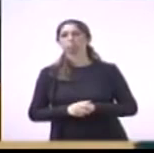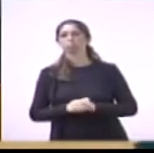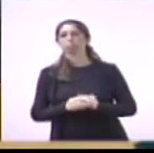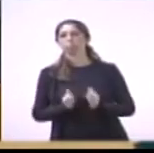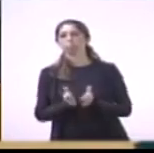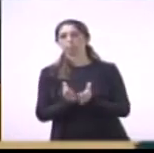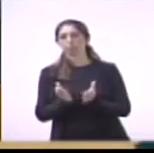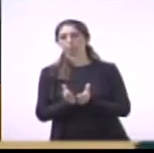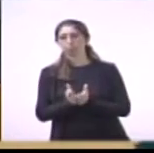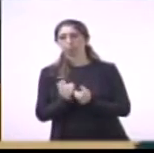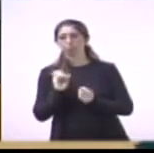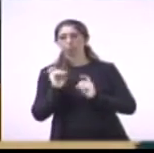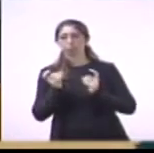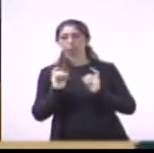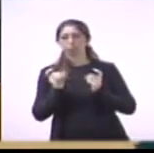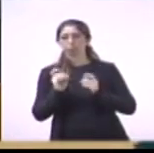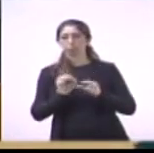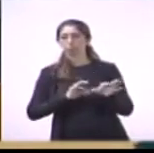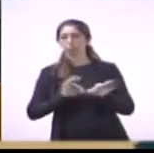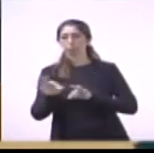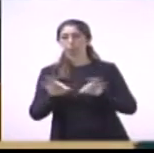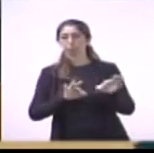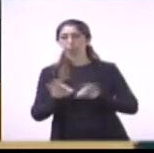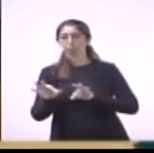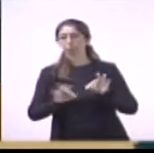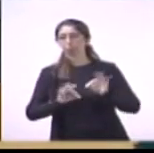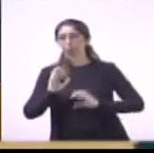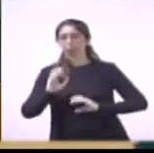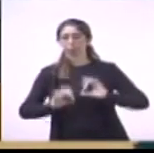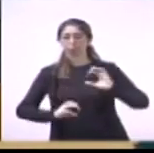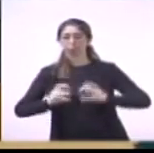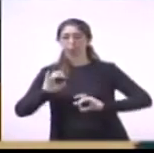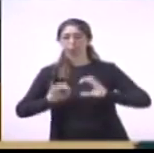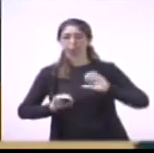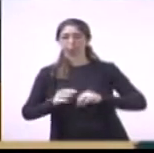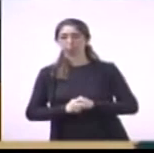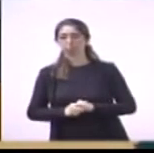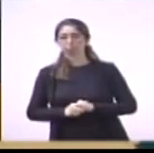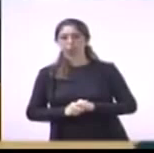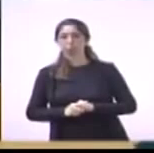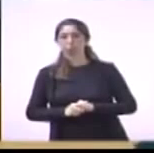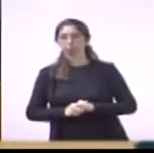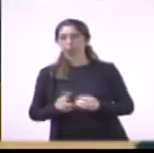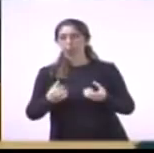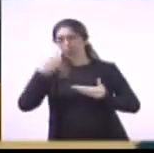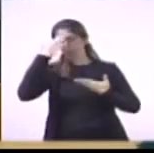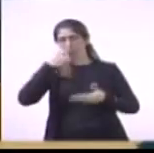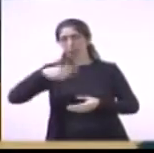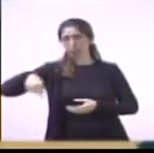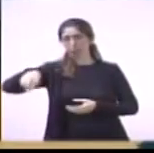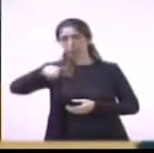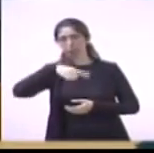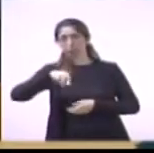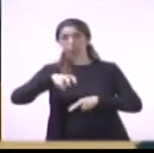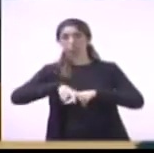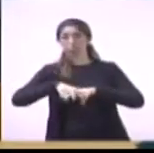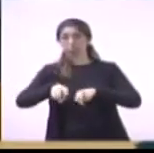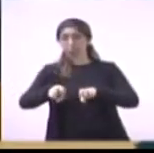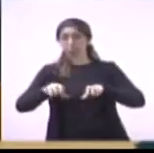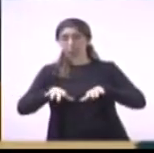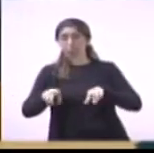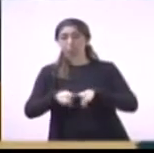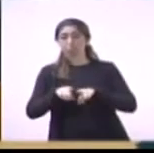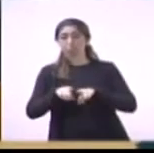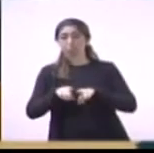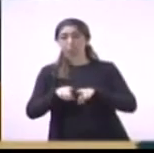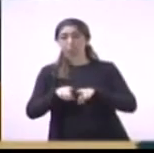se preocupou com esse projeto muito polêmico. Então, quero agradecer a todos vocês e o pessoal que está ouvindo pela internet também.